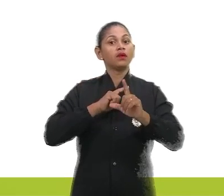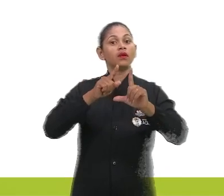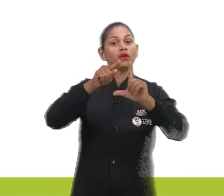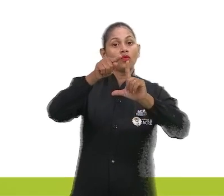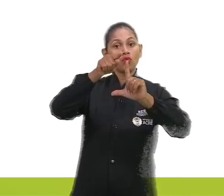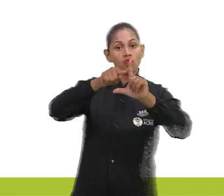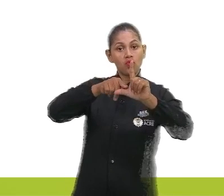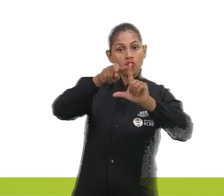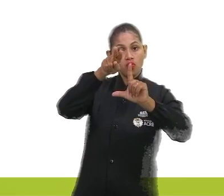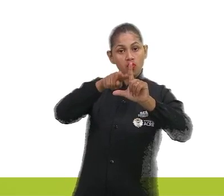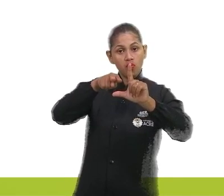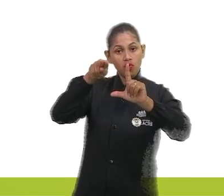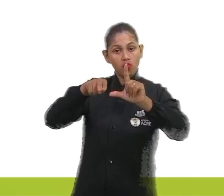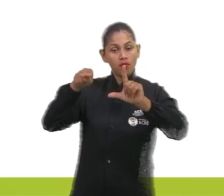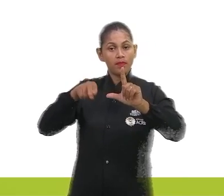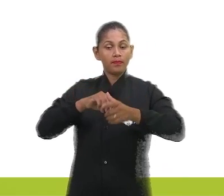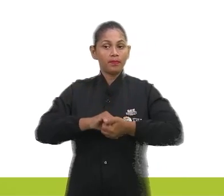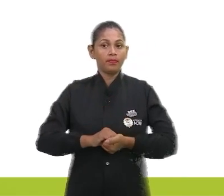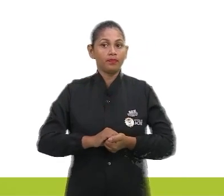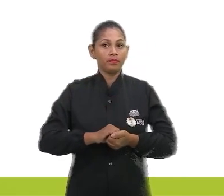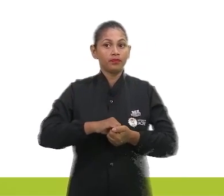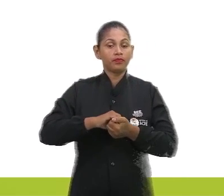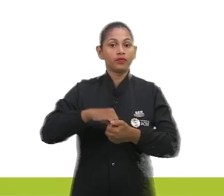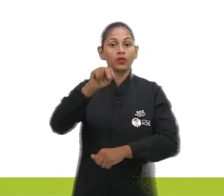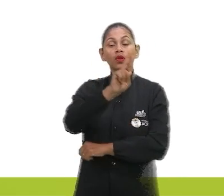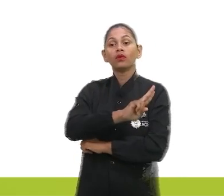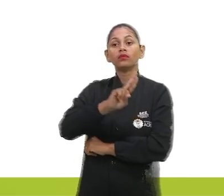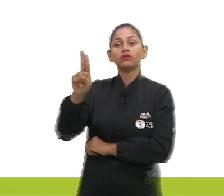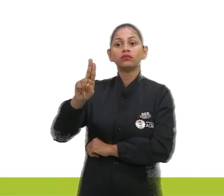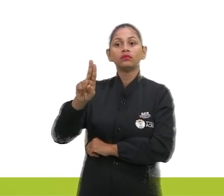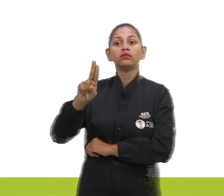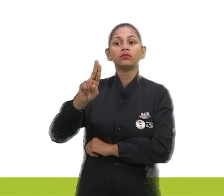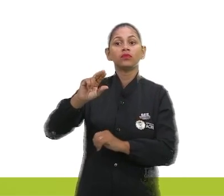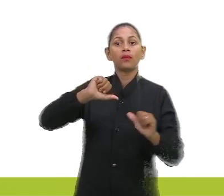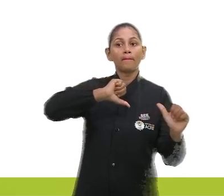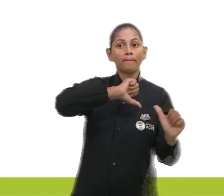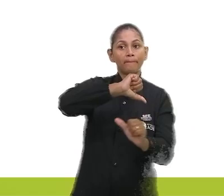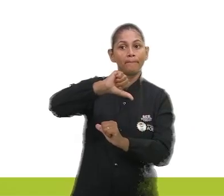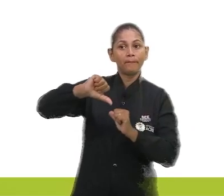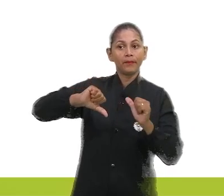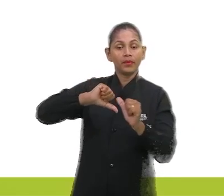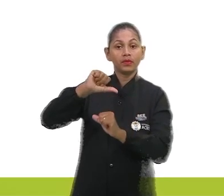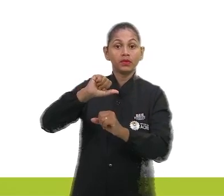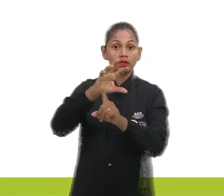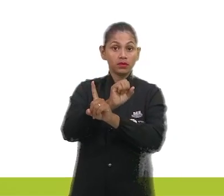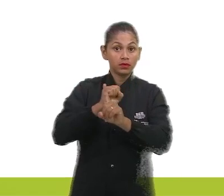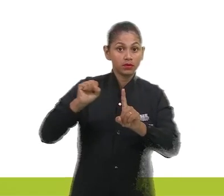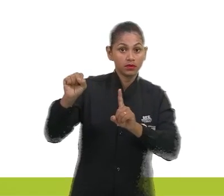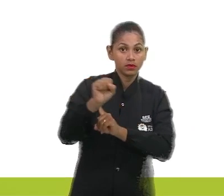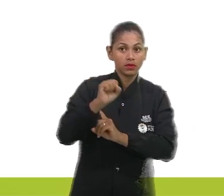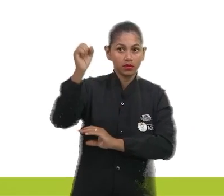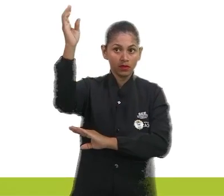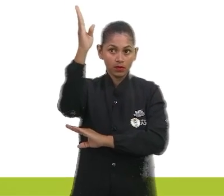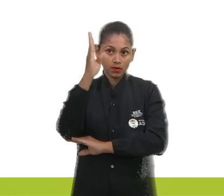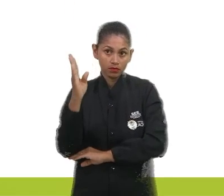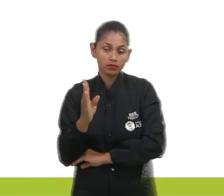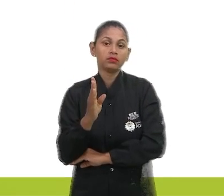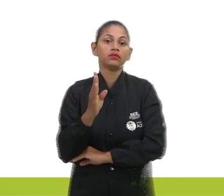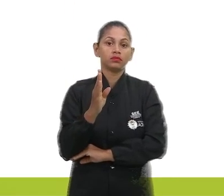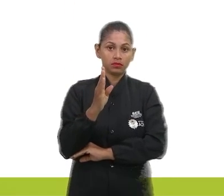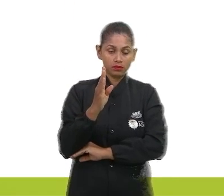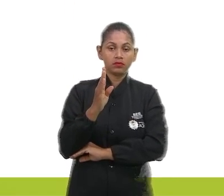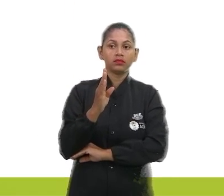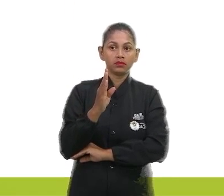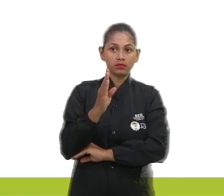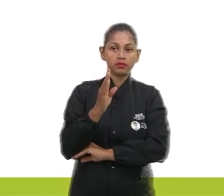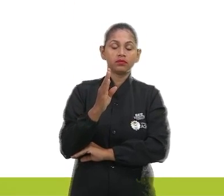gráfico intitulado Mobilidade Social no Brasil, baseado no levantamento de dados